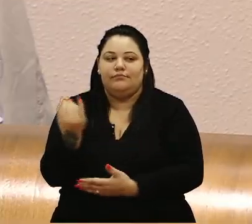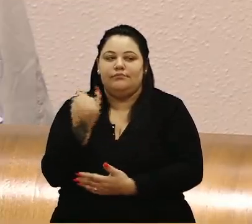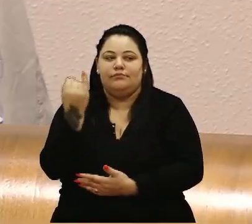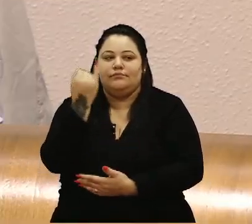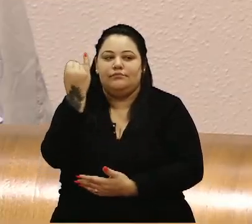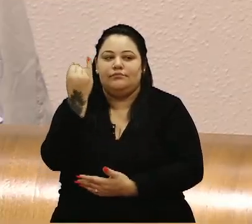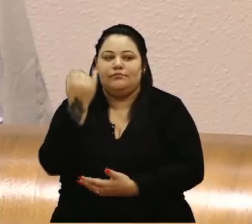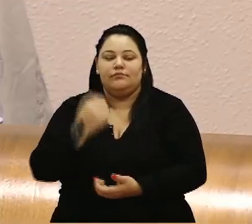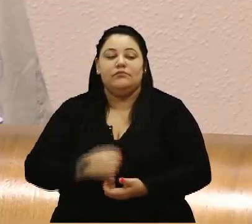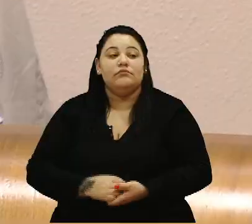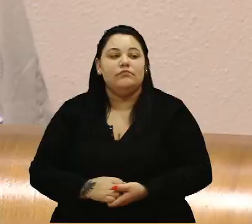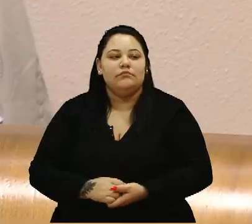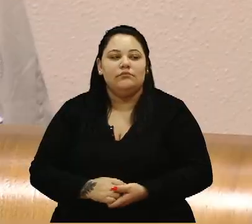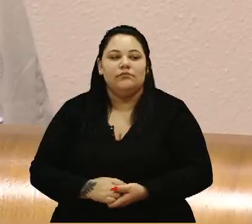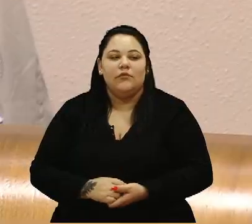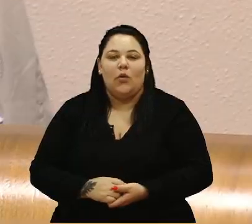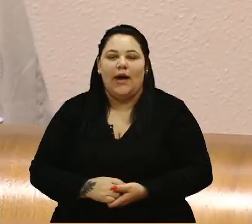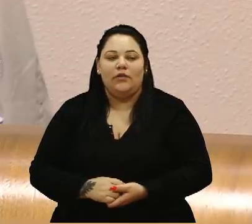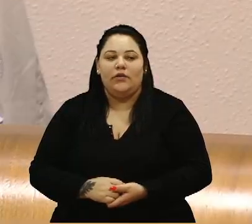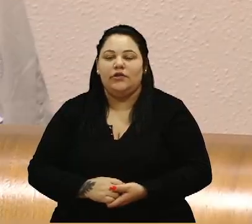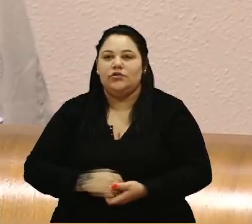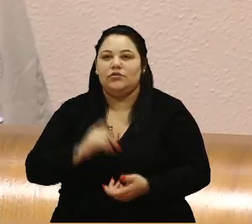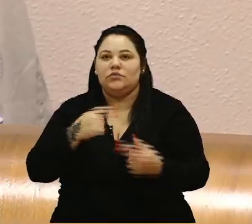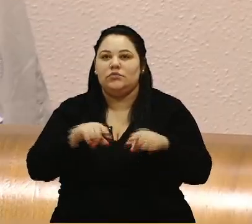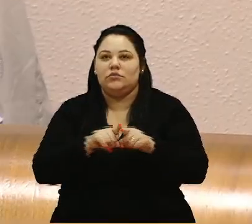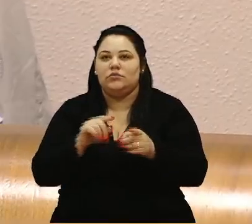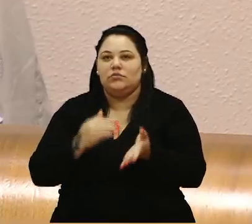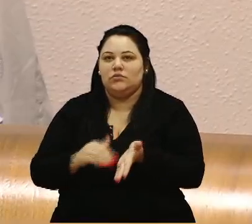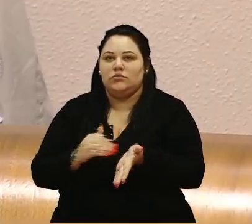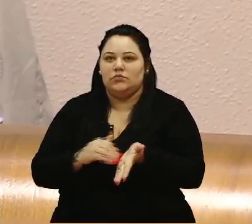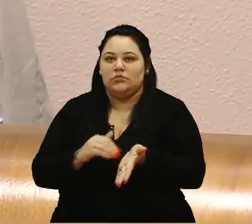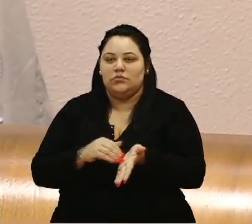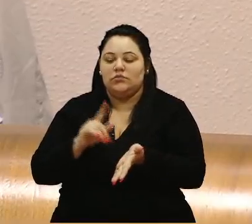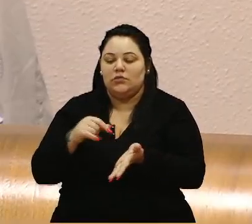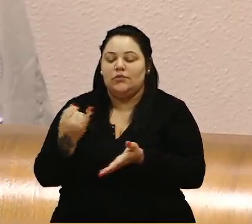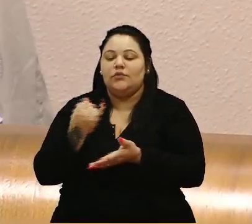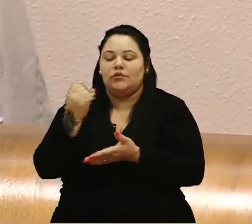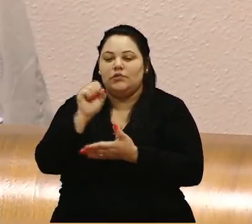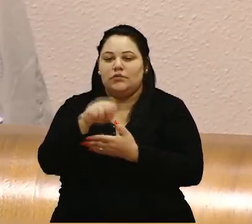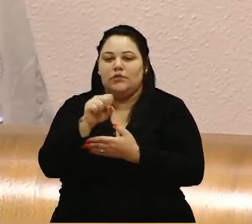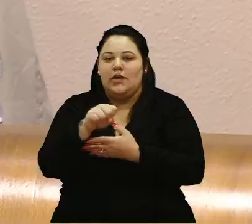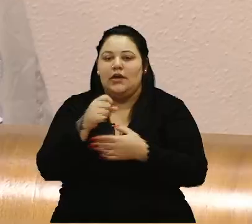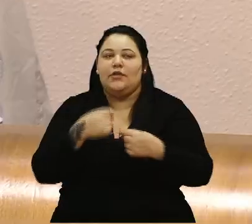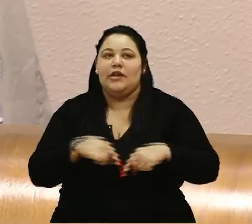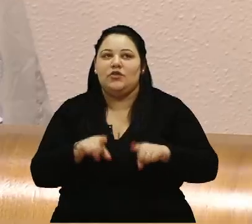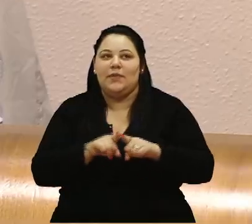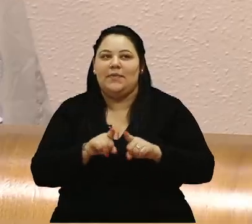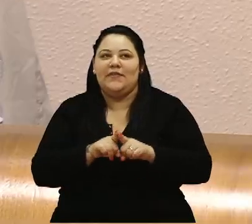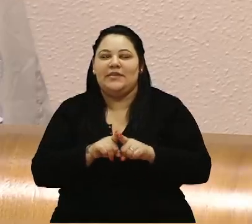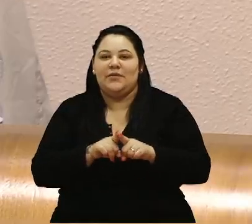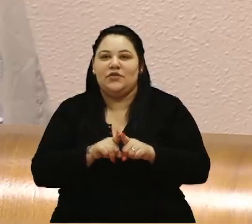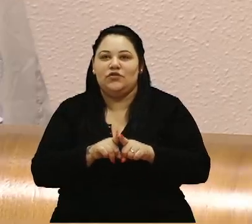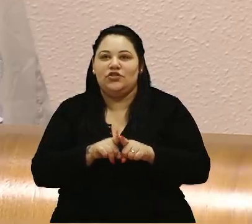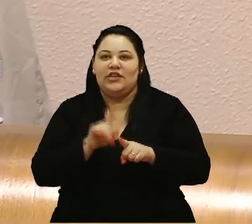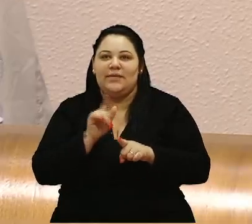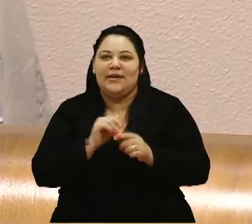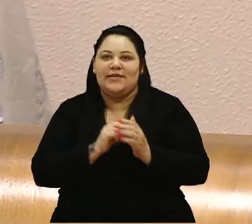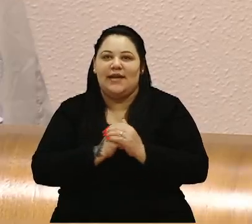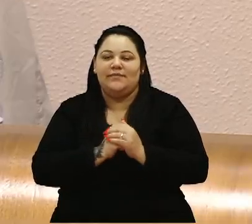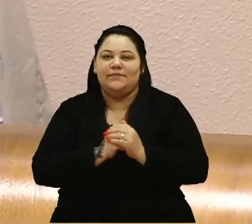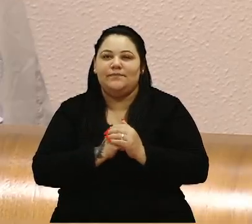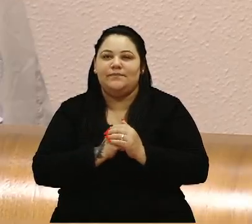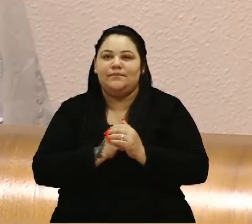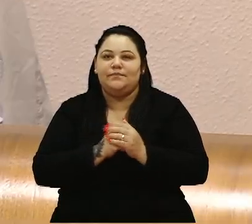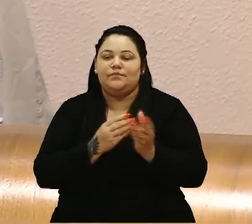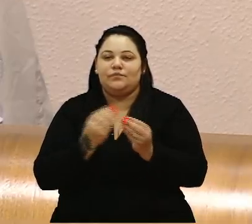esteve presente ali em unidades básicas de saúde, junto com o secretário. Então, importantíssimo, precisamos dar o exemplo, sim. Precisamos chamar a atenção da população